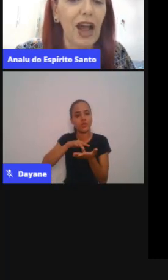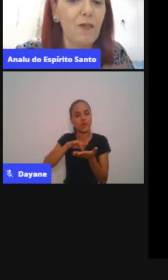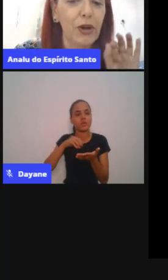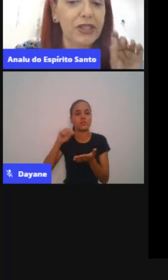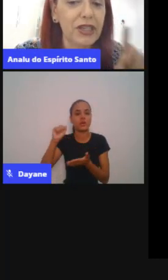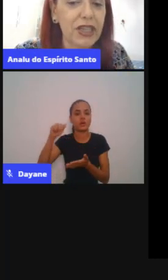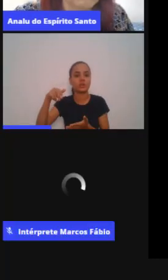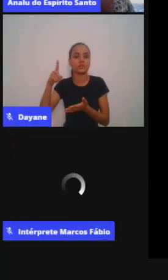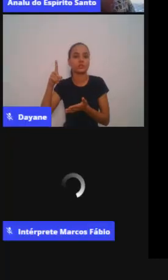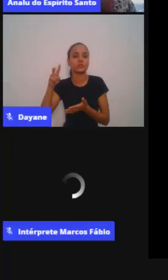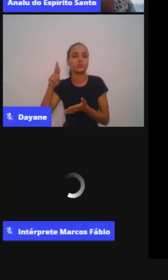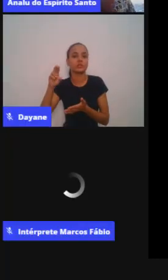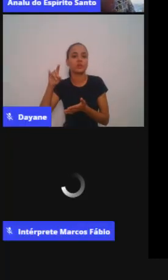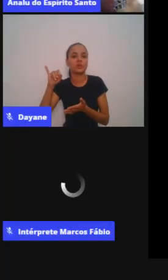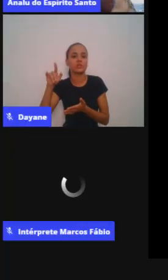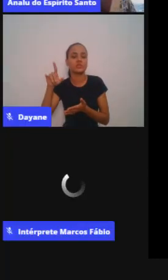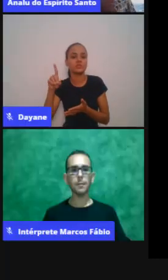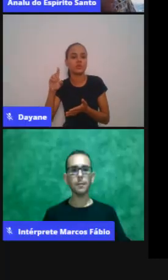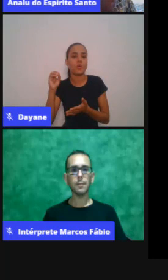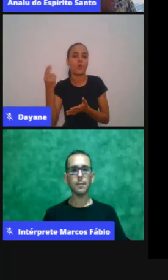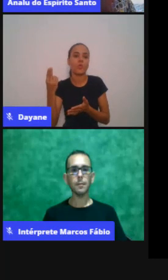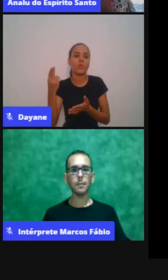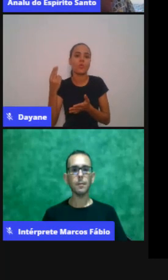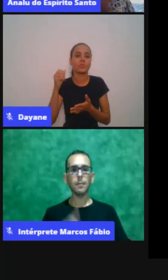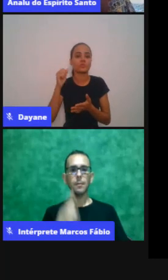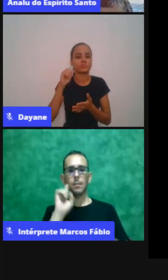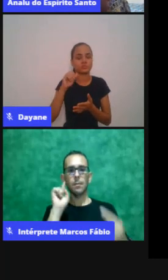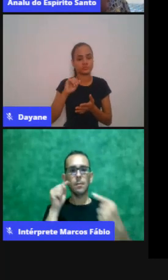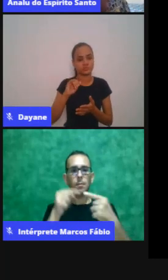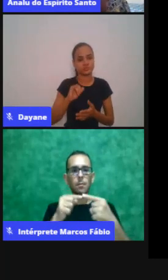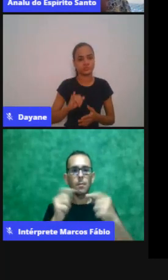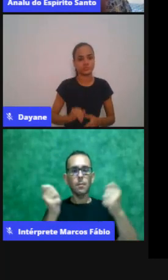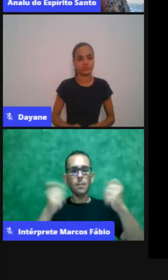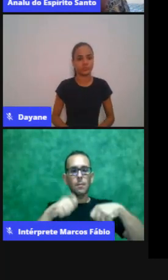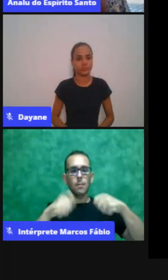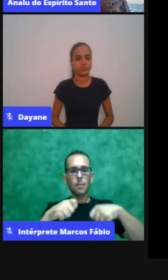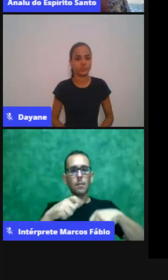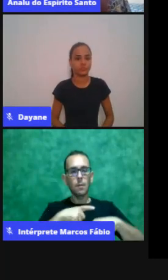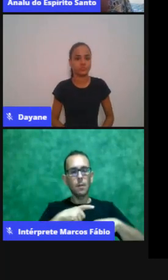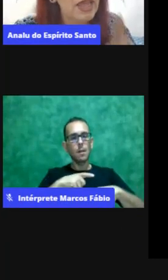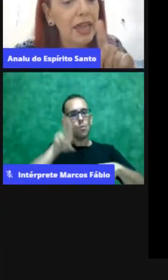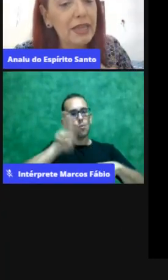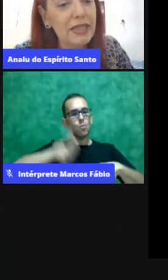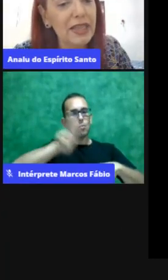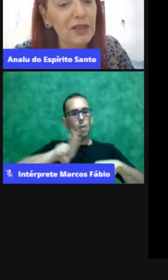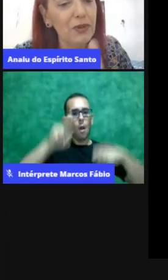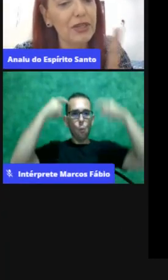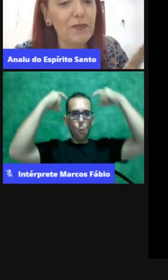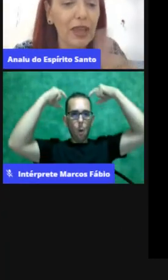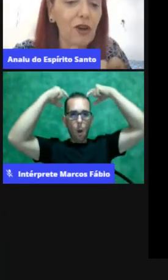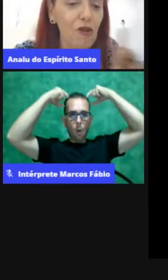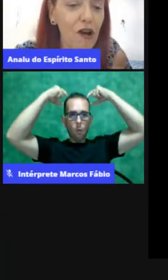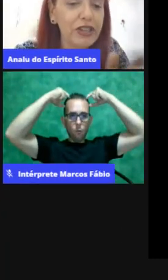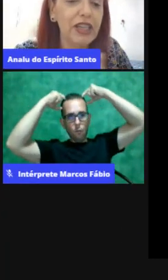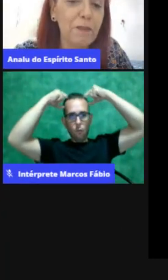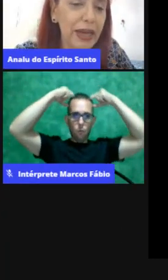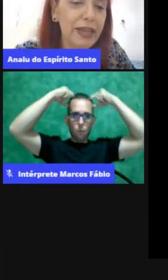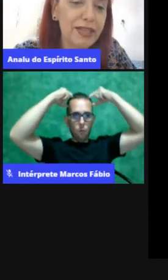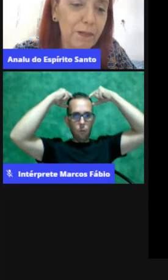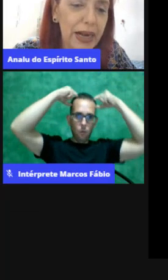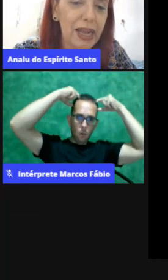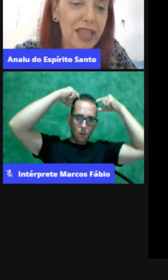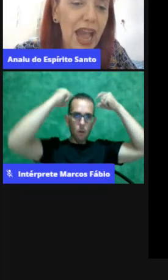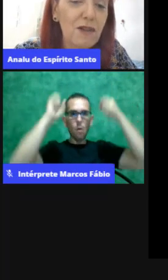clipe final pode ser salvo no smartphone ou compartilhado via redes sociais sem marca d'água. Esse daqui, por exemplo, quem não